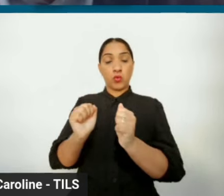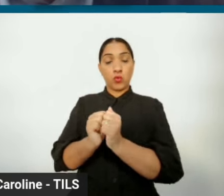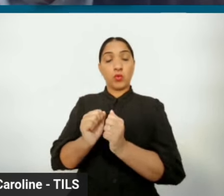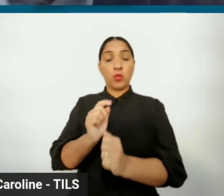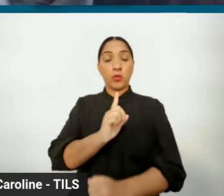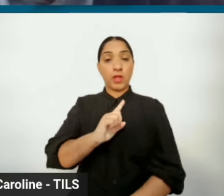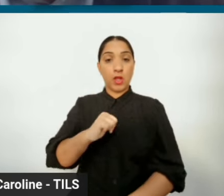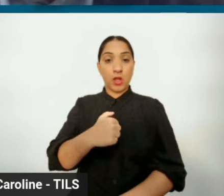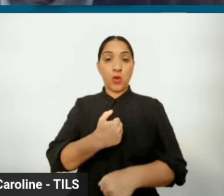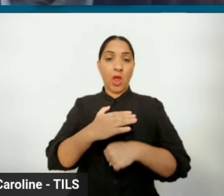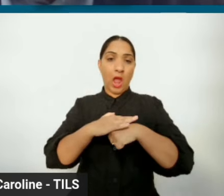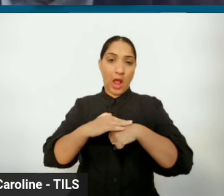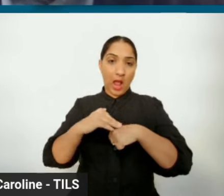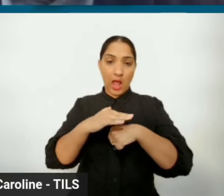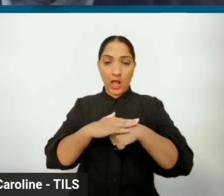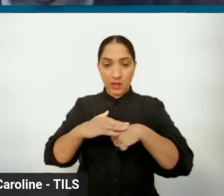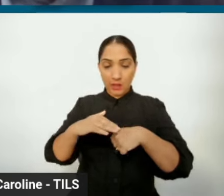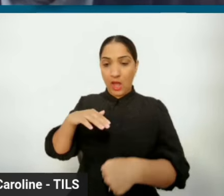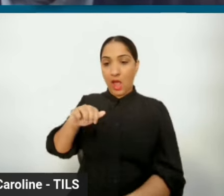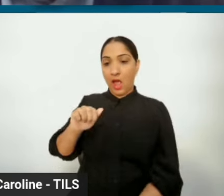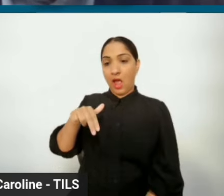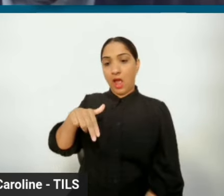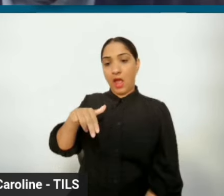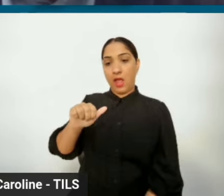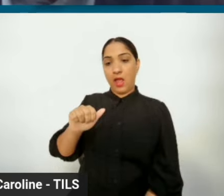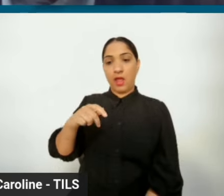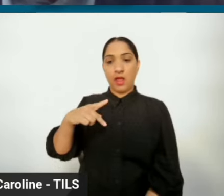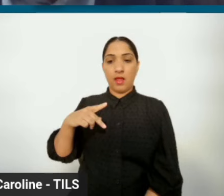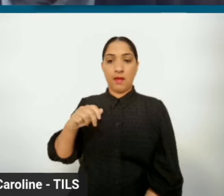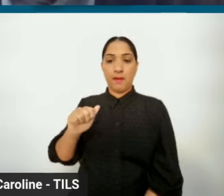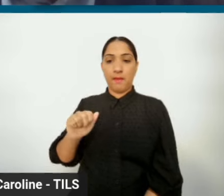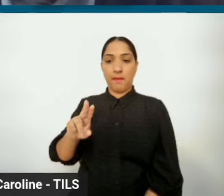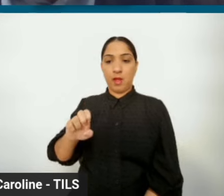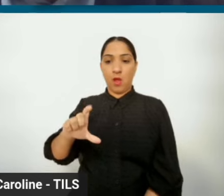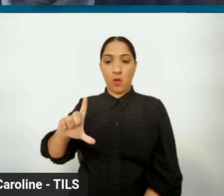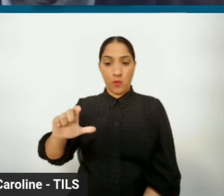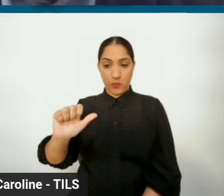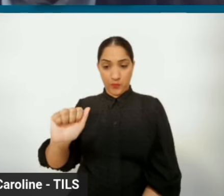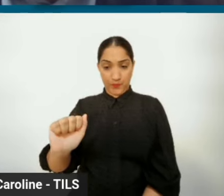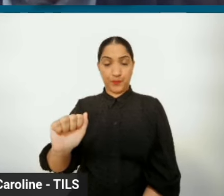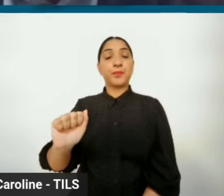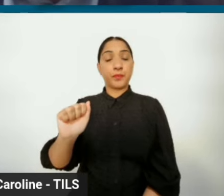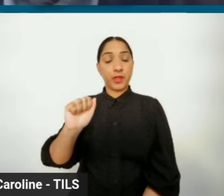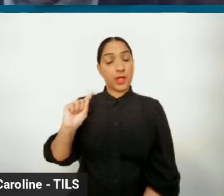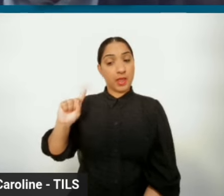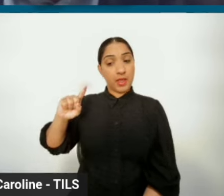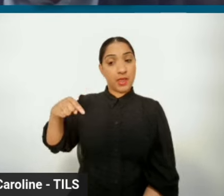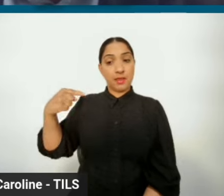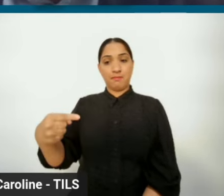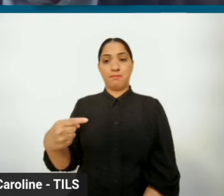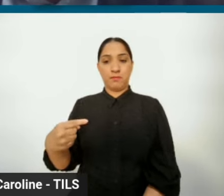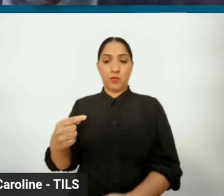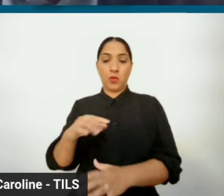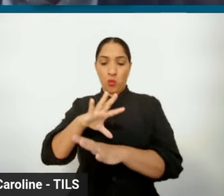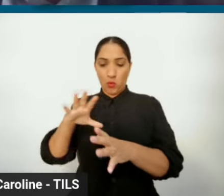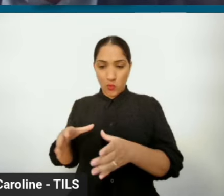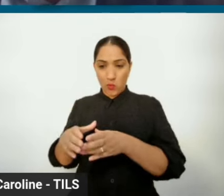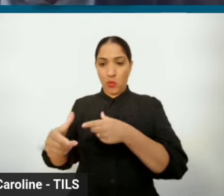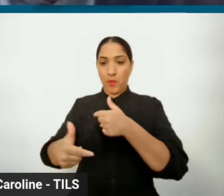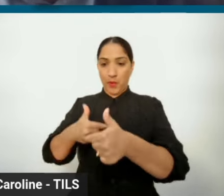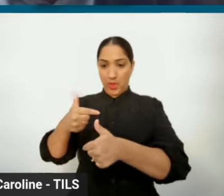Paula Feminella, enfim, depois coordenado o grupo de trabalho pela nossa